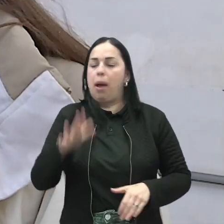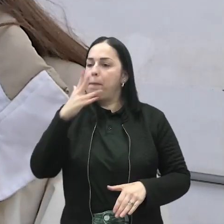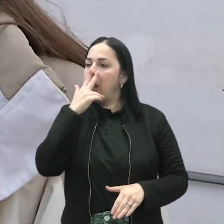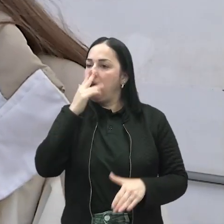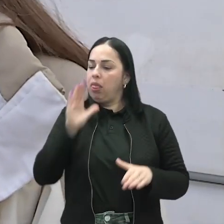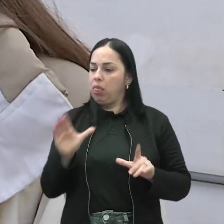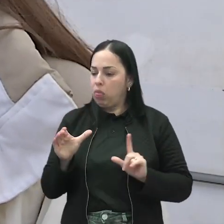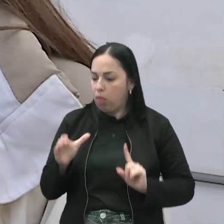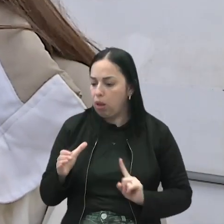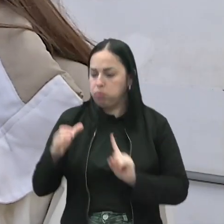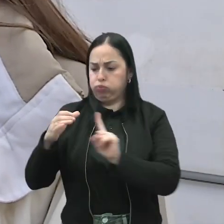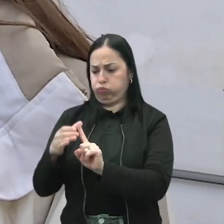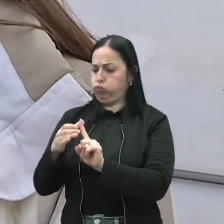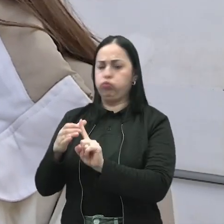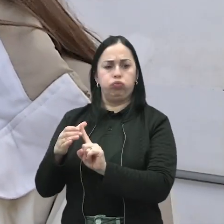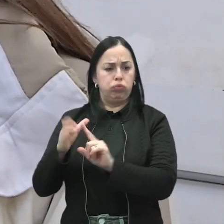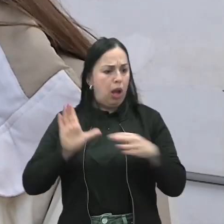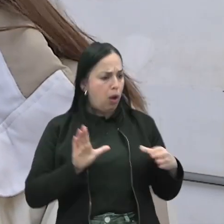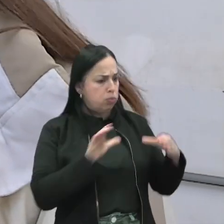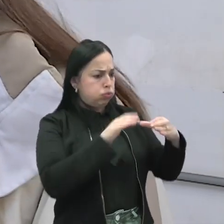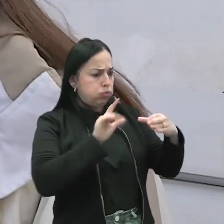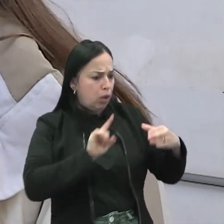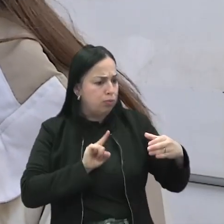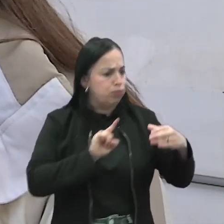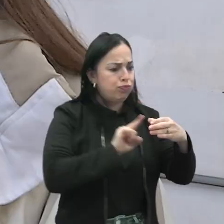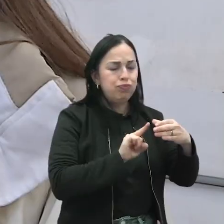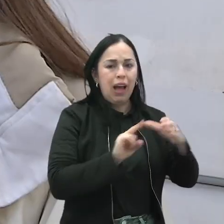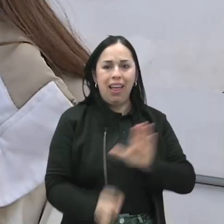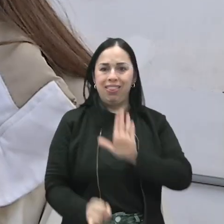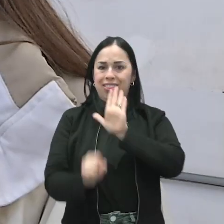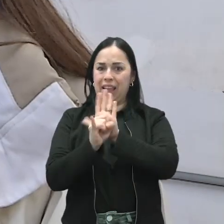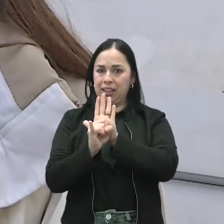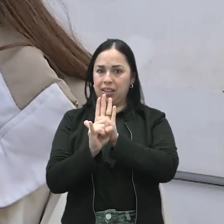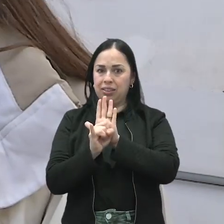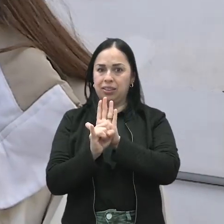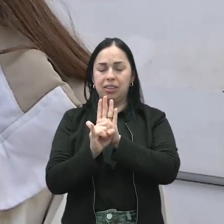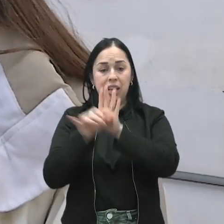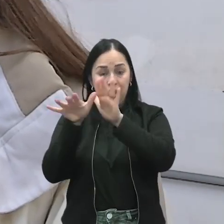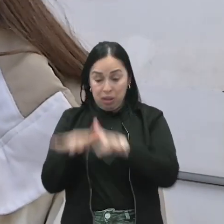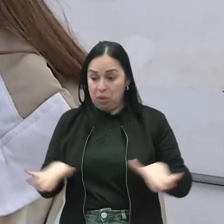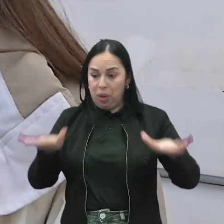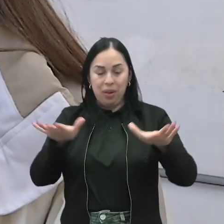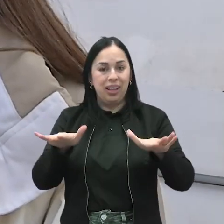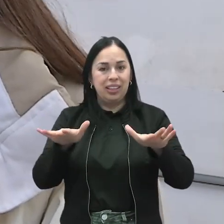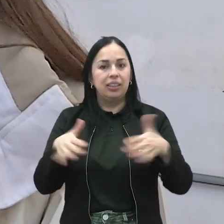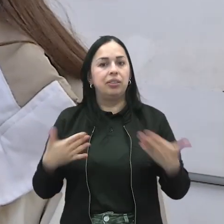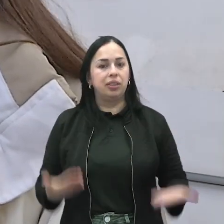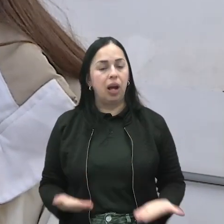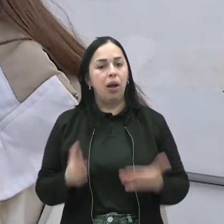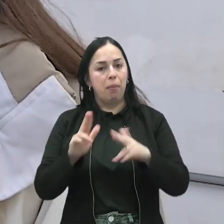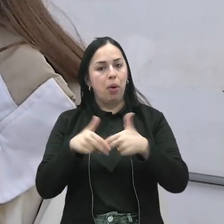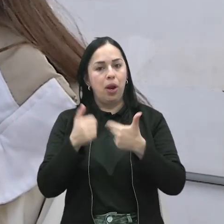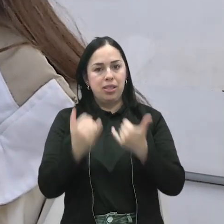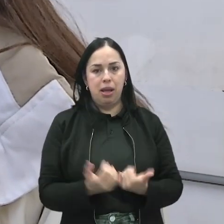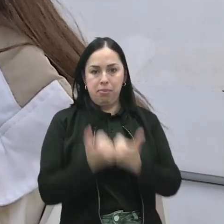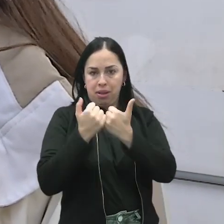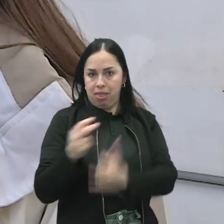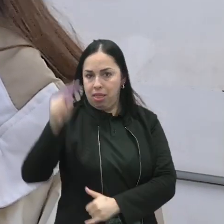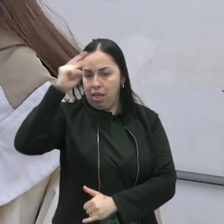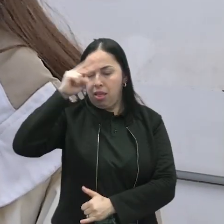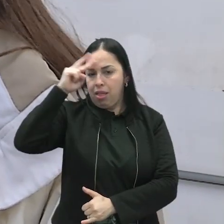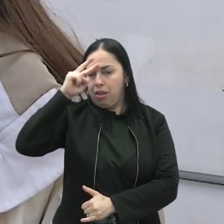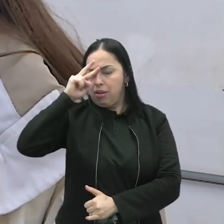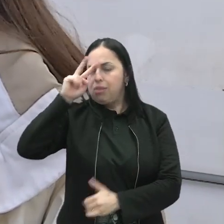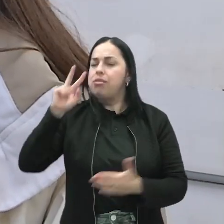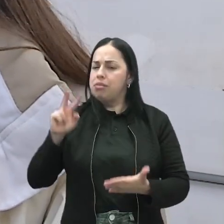ter pertencimento a um local, tá? A gente territorializa. O patrimônio histórico